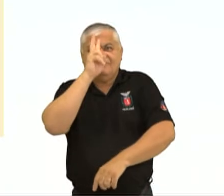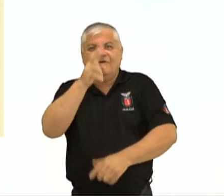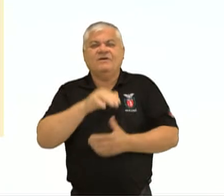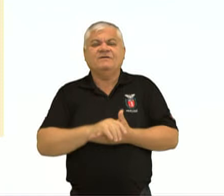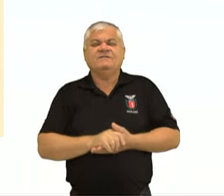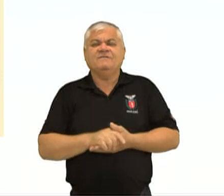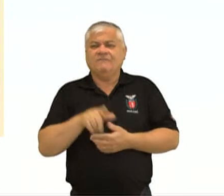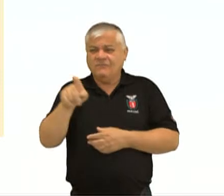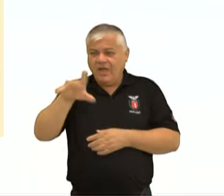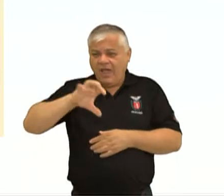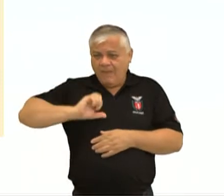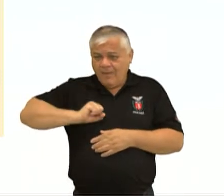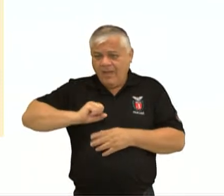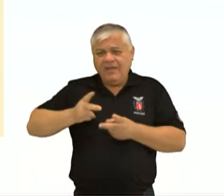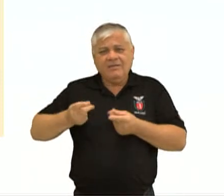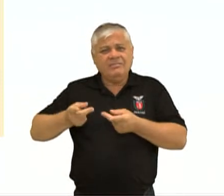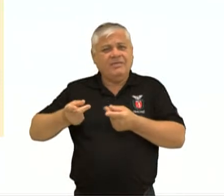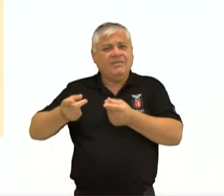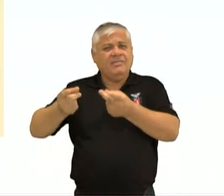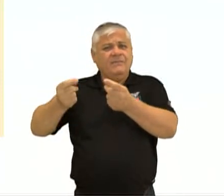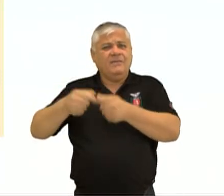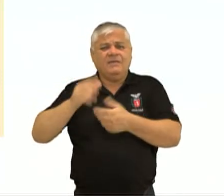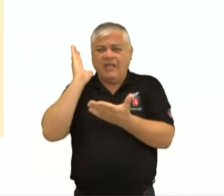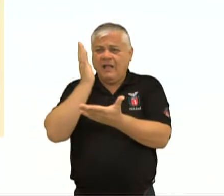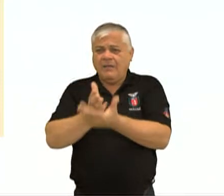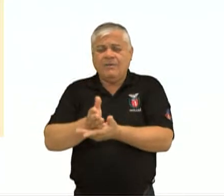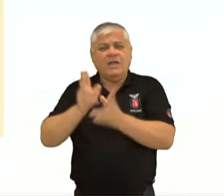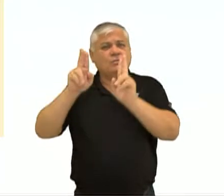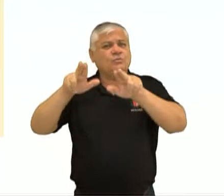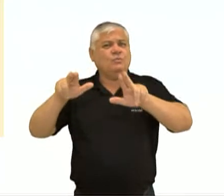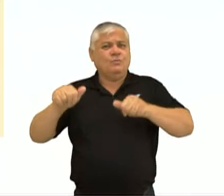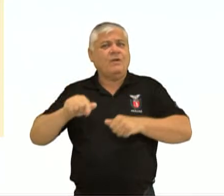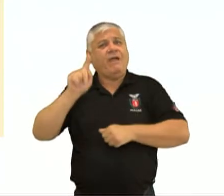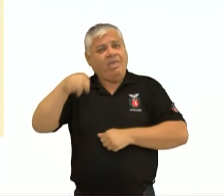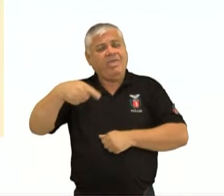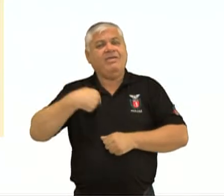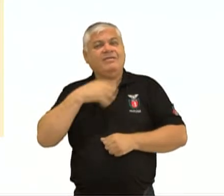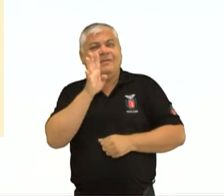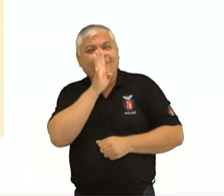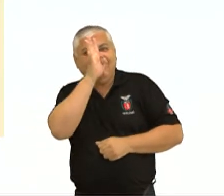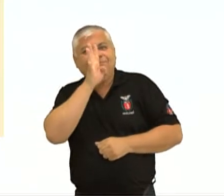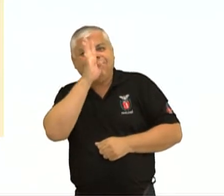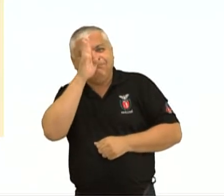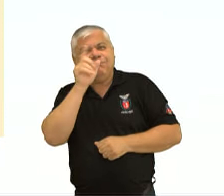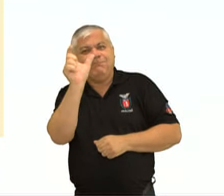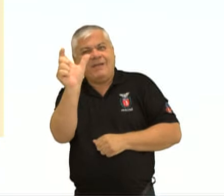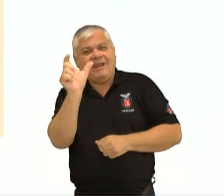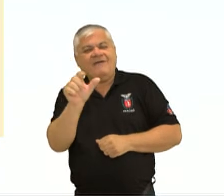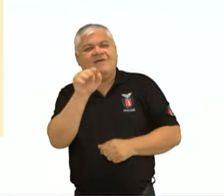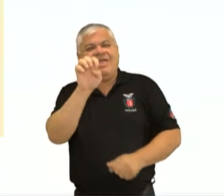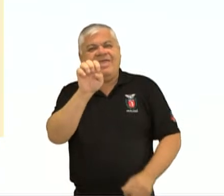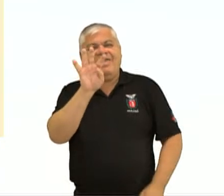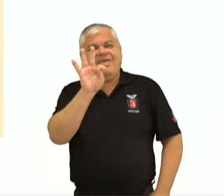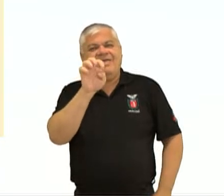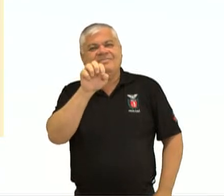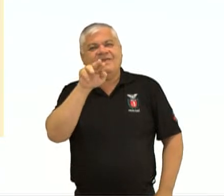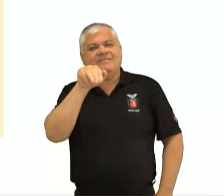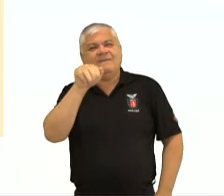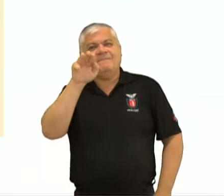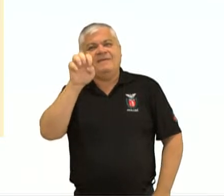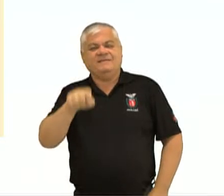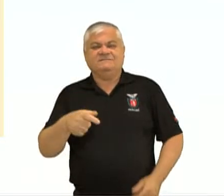amar eternamente, esse amor nunca vai acabar. Então é uma hipérbole, algo que foi aumentado, porque as coisas sim, elas têm